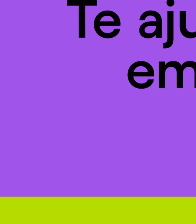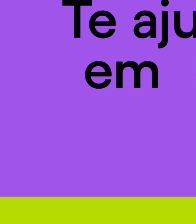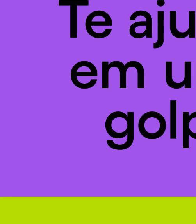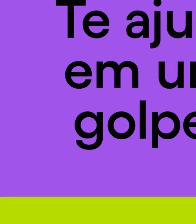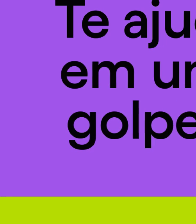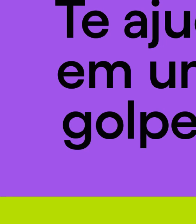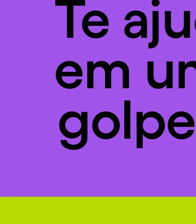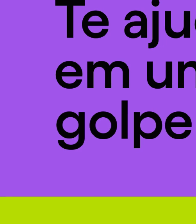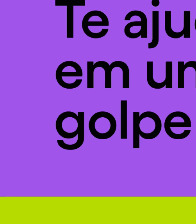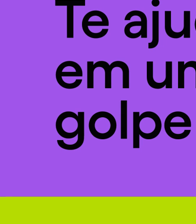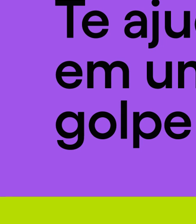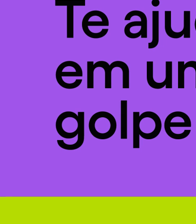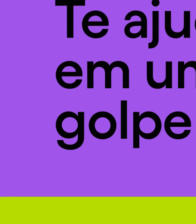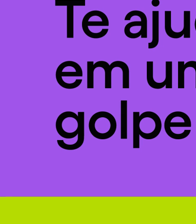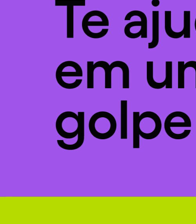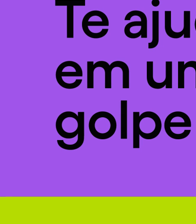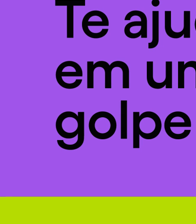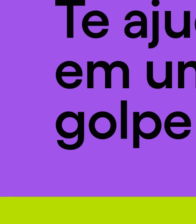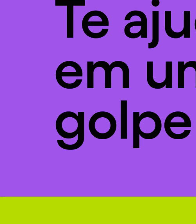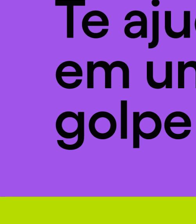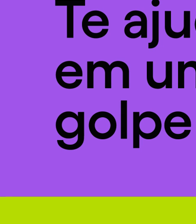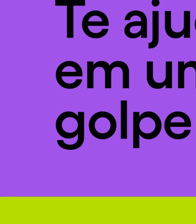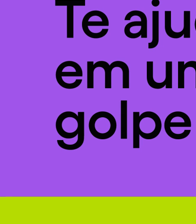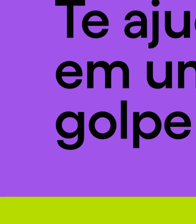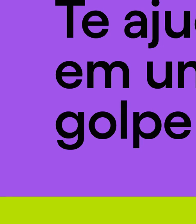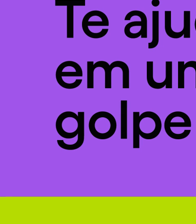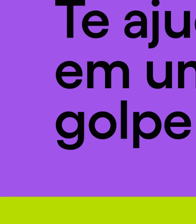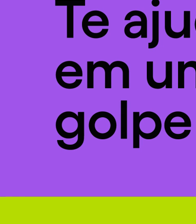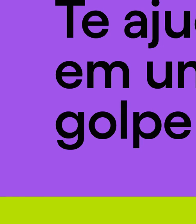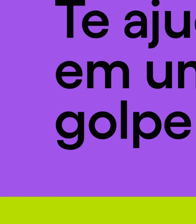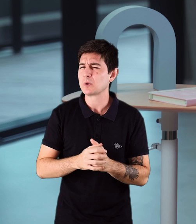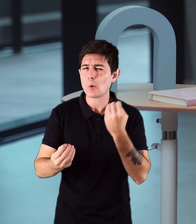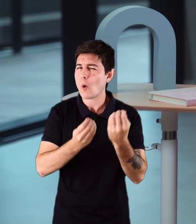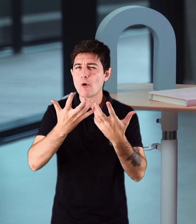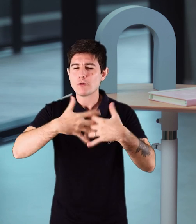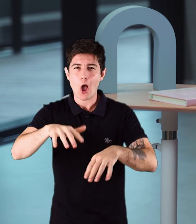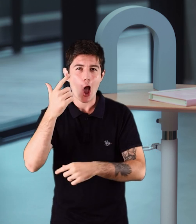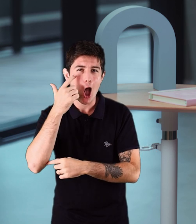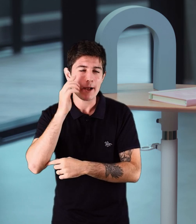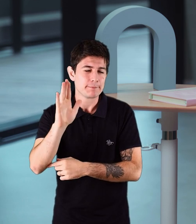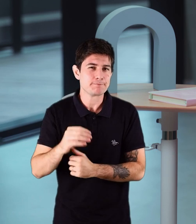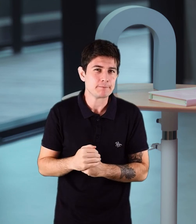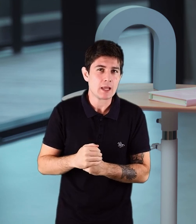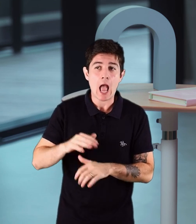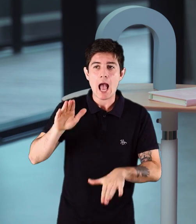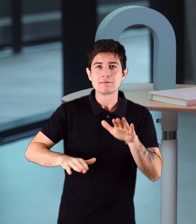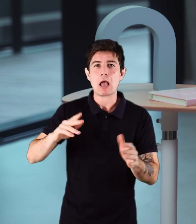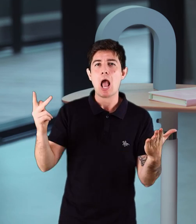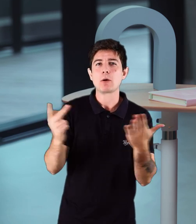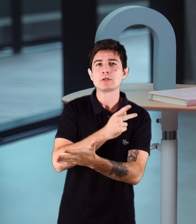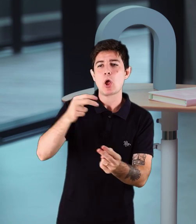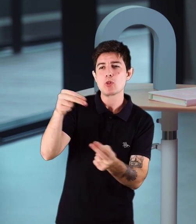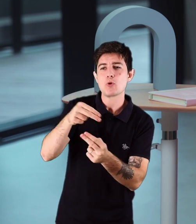golpe. Como o próprio nome indica, o alerta de golpe te ajuda a não cair num possível golpe. Funciona assim: caso uma conta já tenha sido reportada